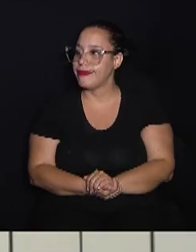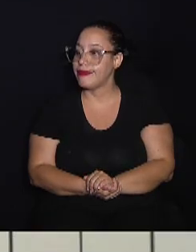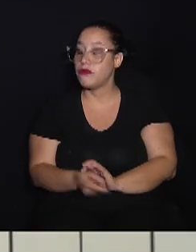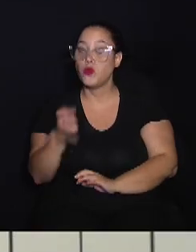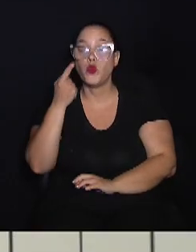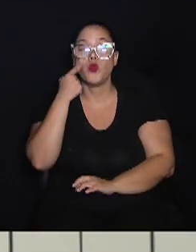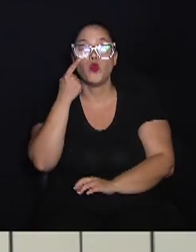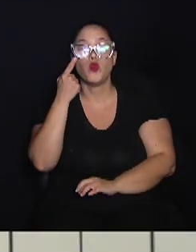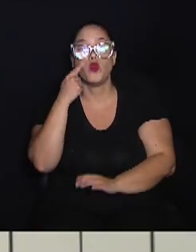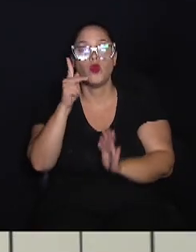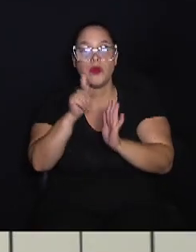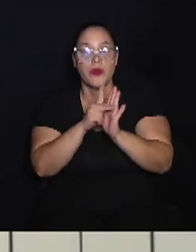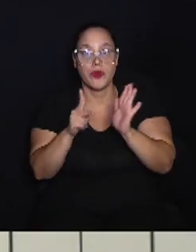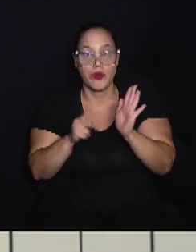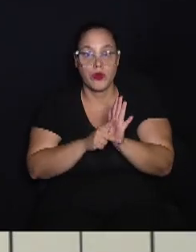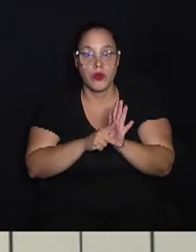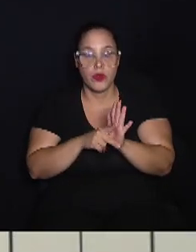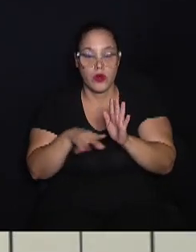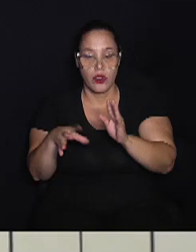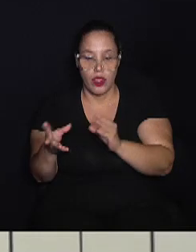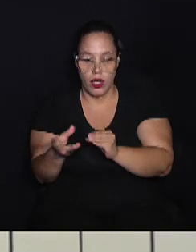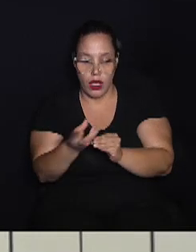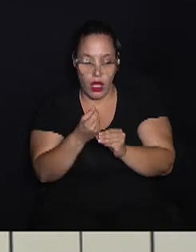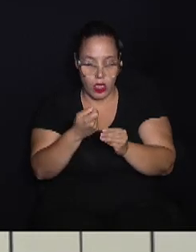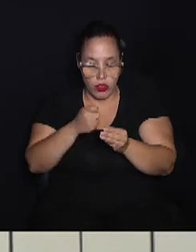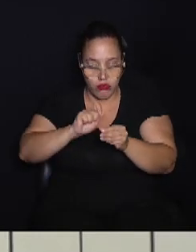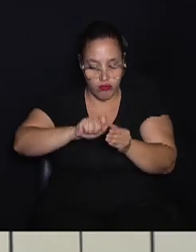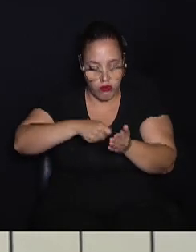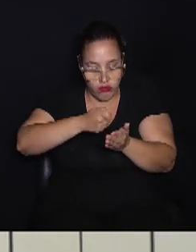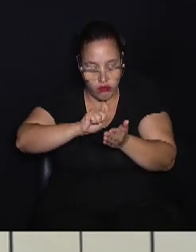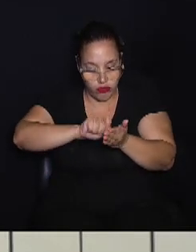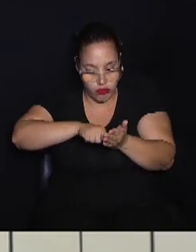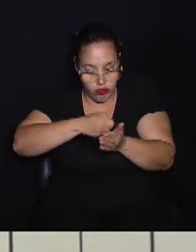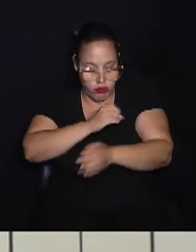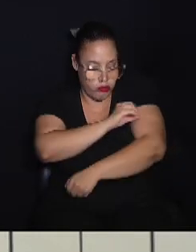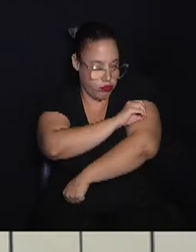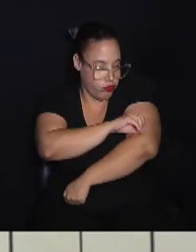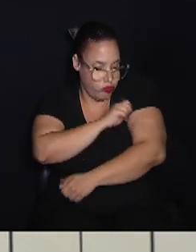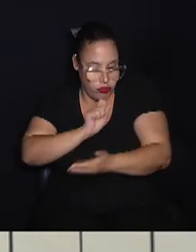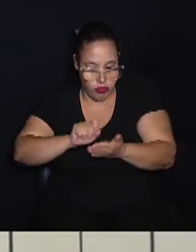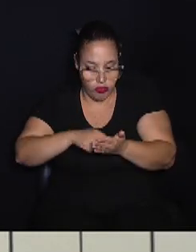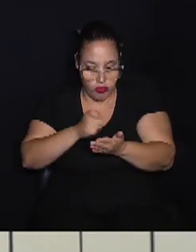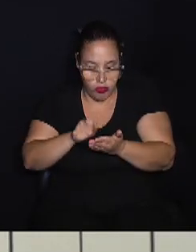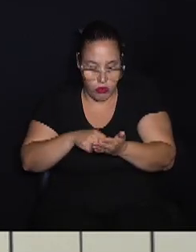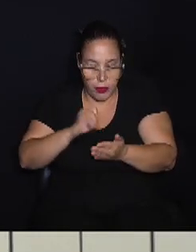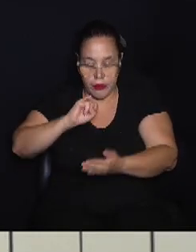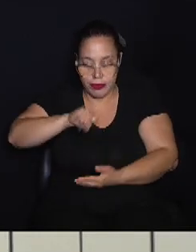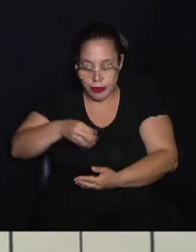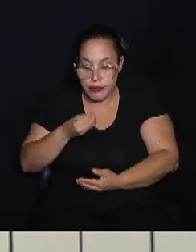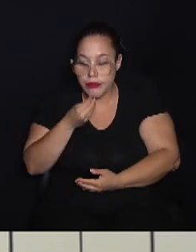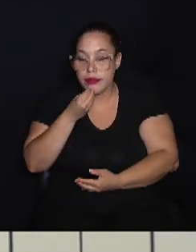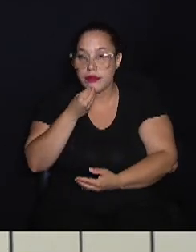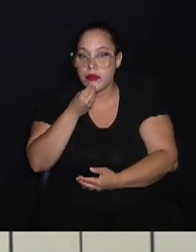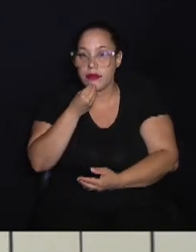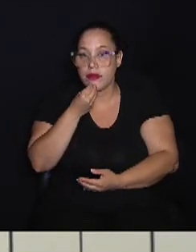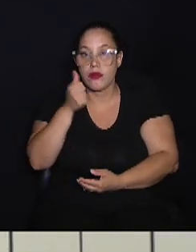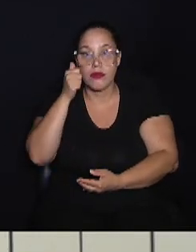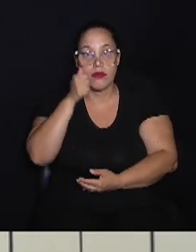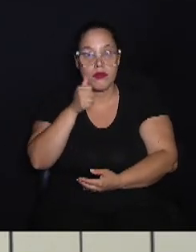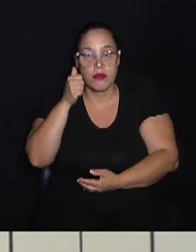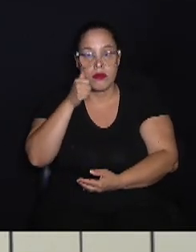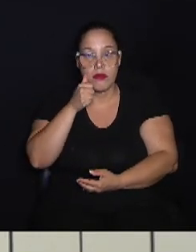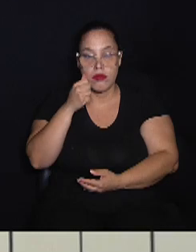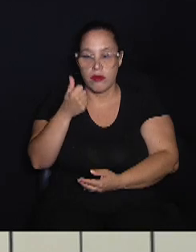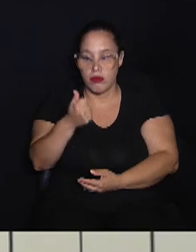Olha só o projeto a arte de bordar oficinas de bordado está com oportunidades para as mulheres a partir